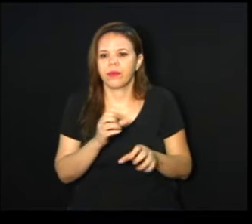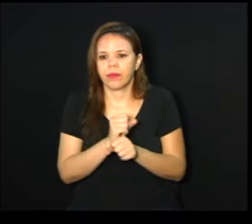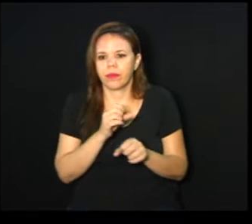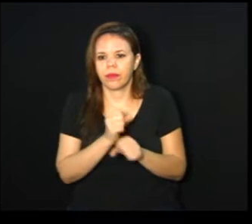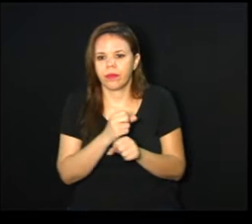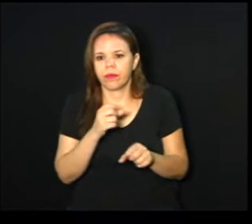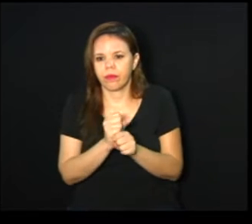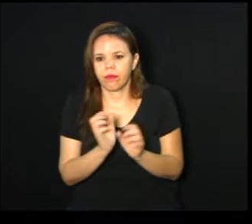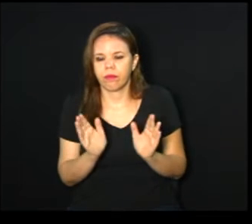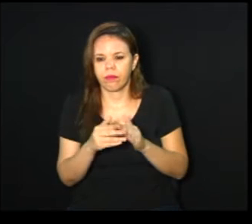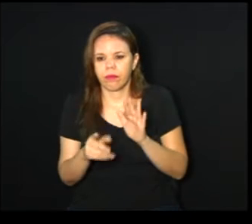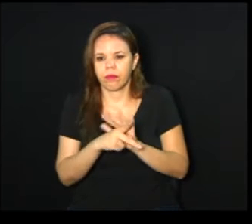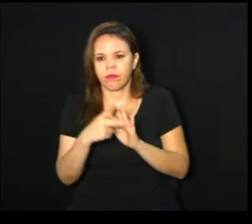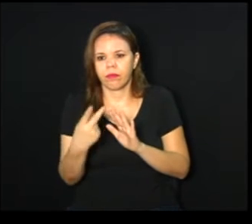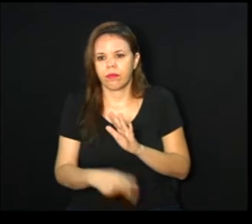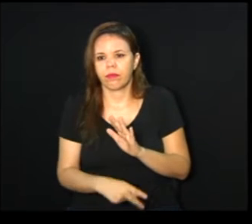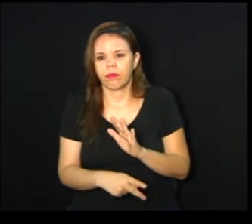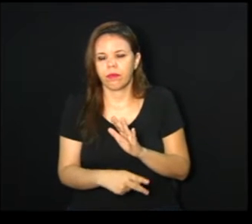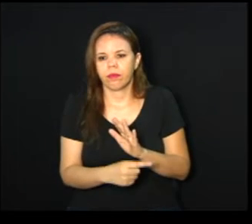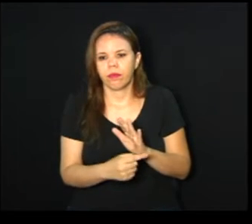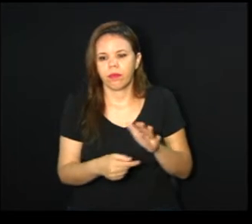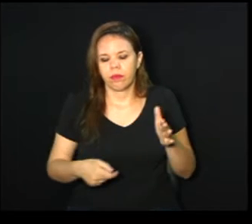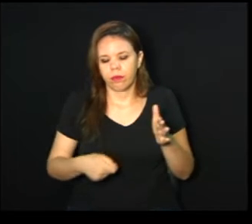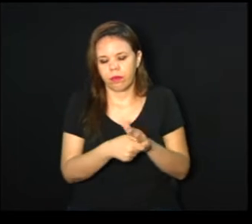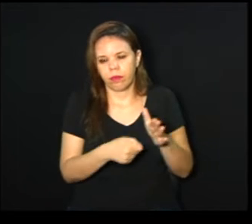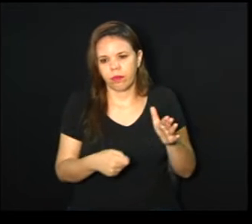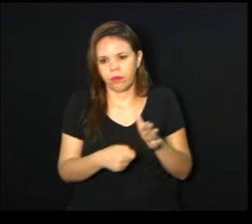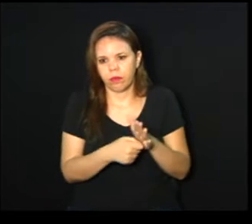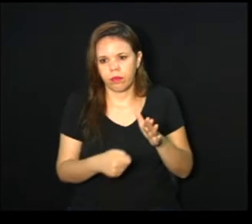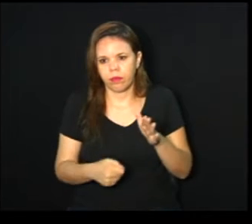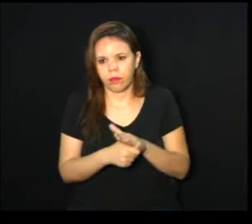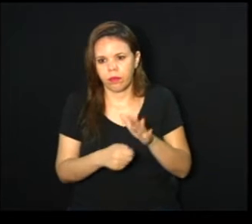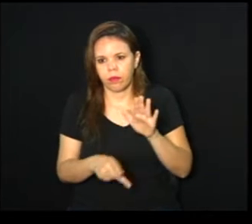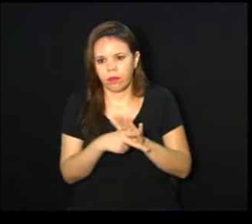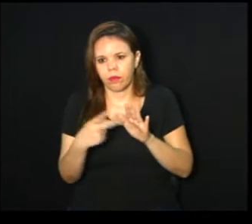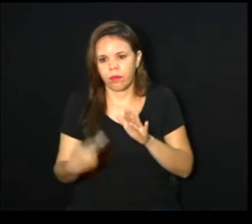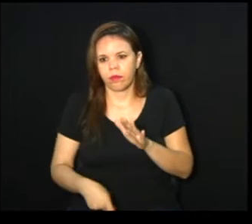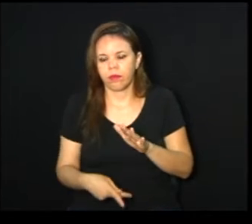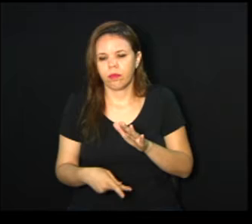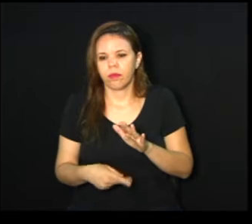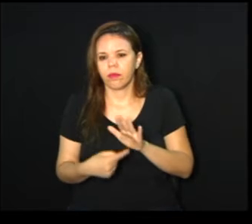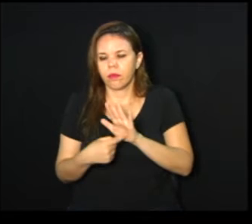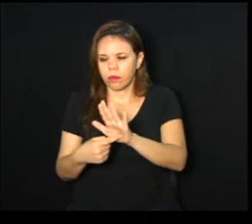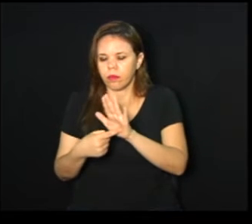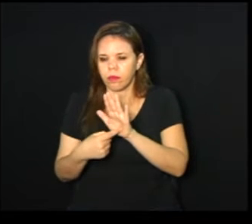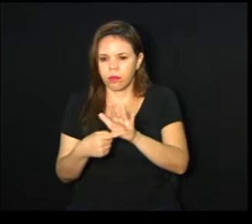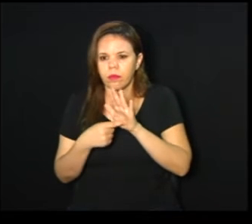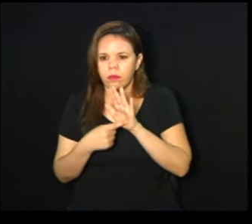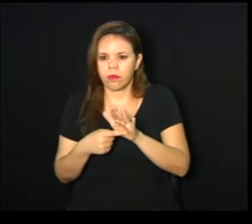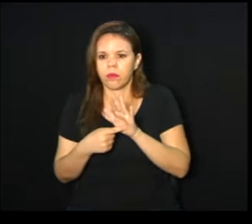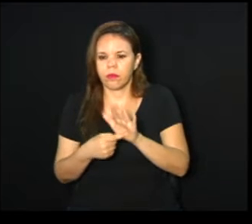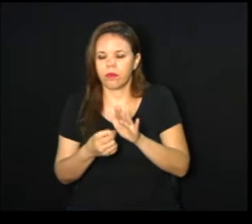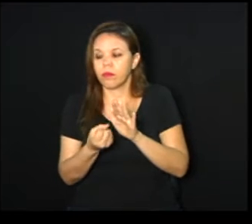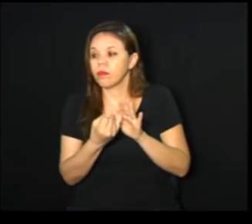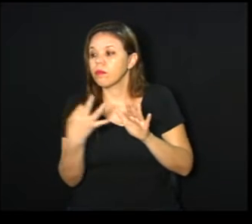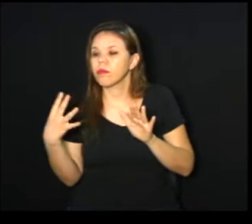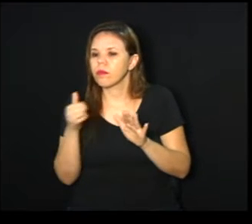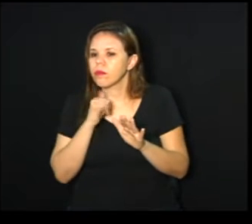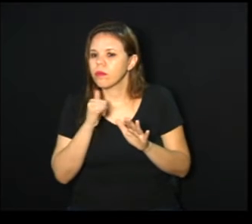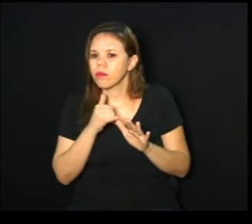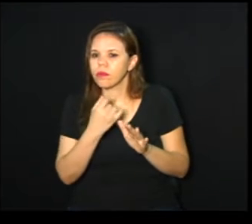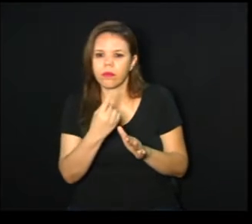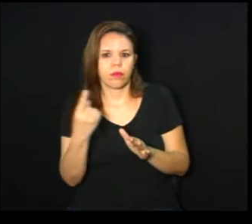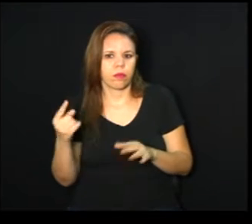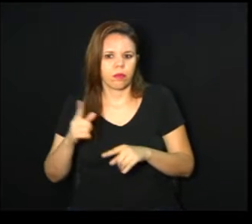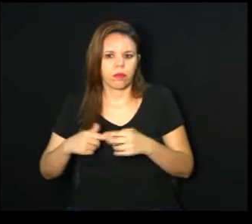medidor específico para eu colocar em cada tomada dos cômodos e ele fornece a assinatura elétrica de cada equipamento que eu tenho. Ou